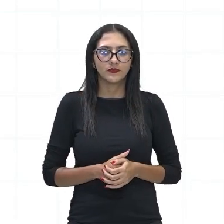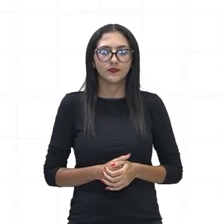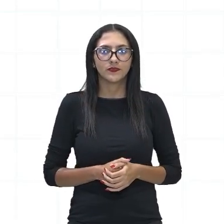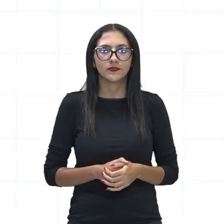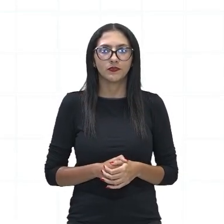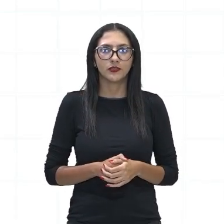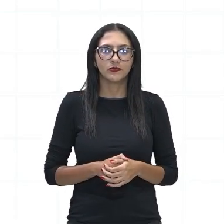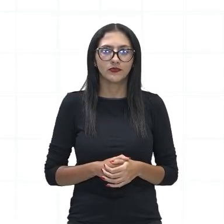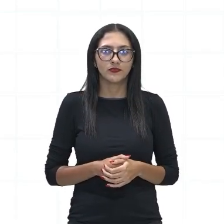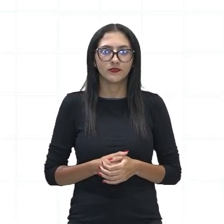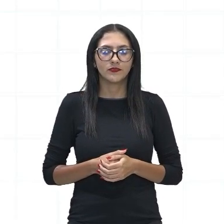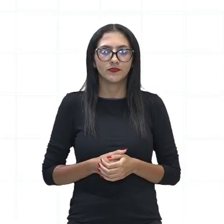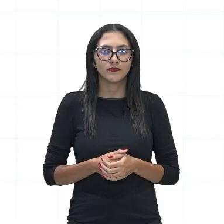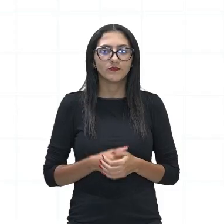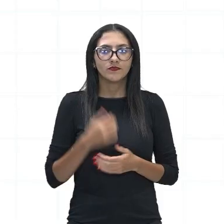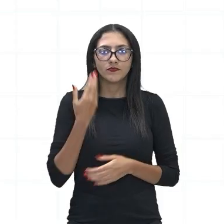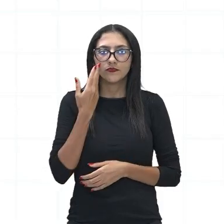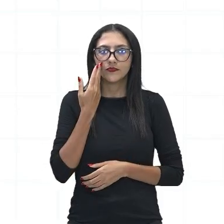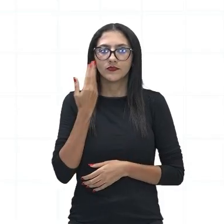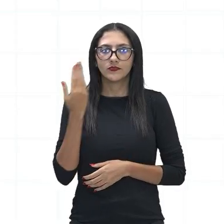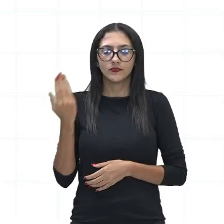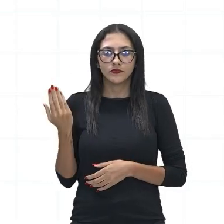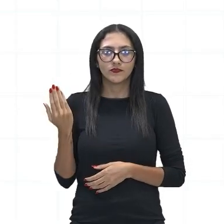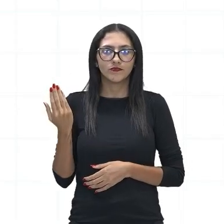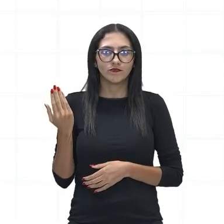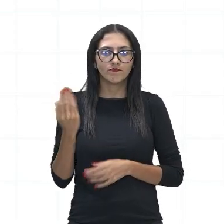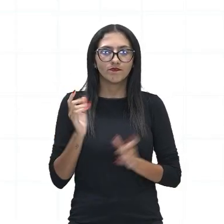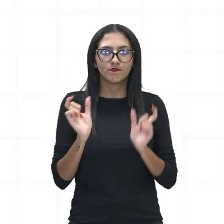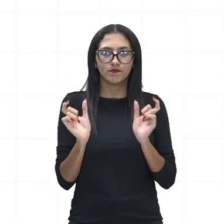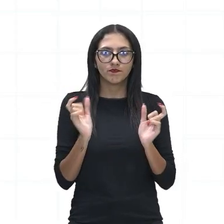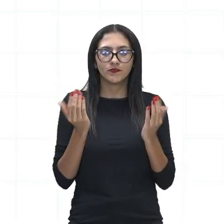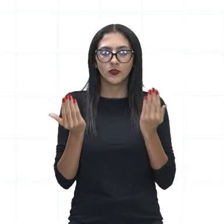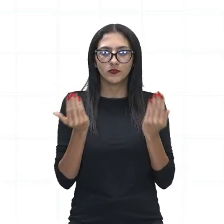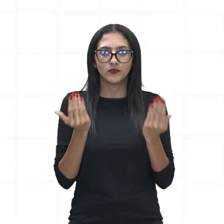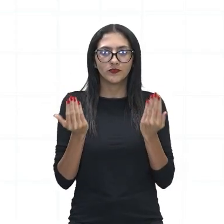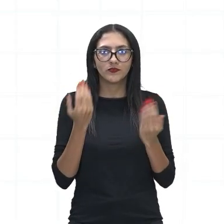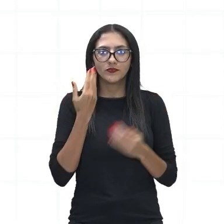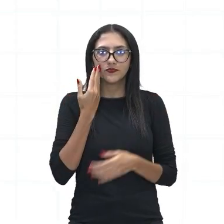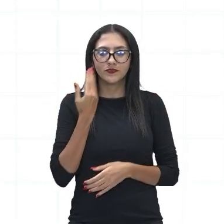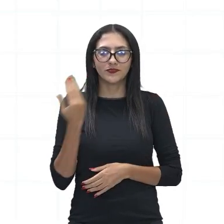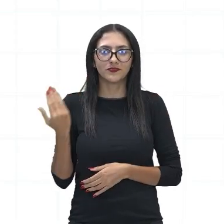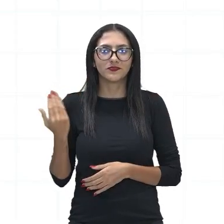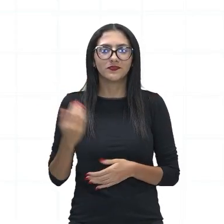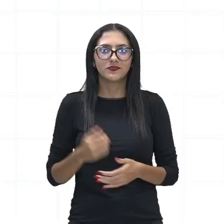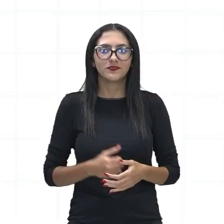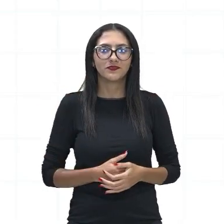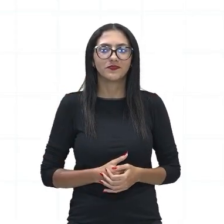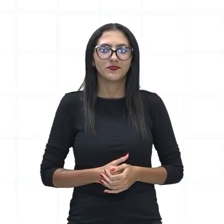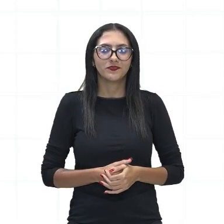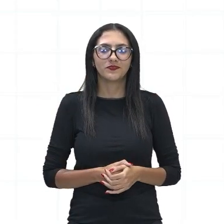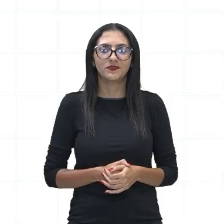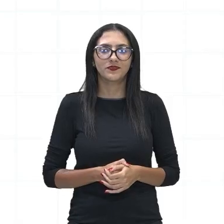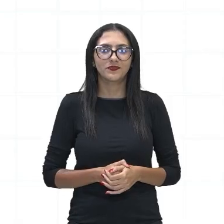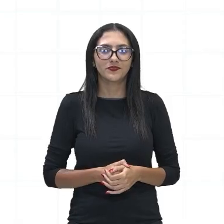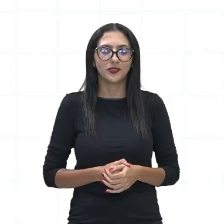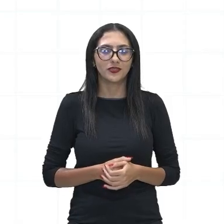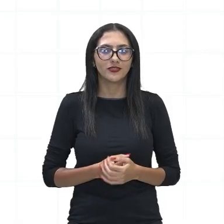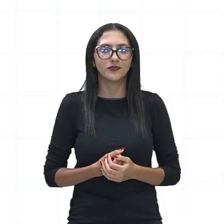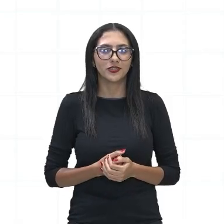Depois, temos furniture e travel. E trouble e